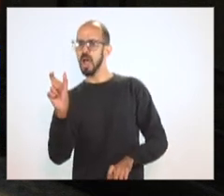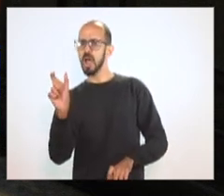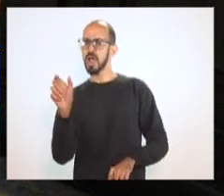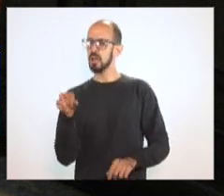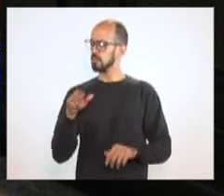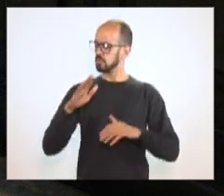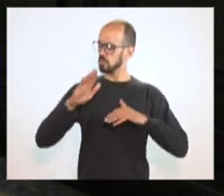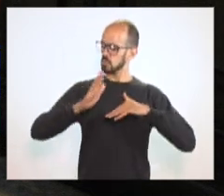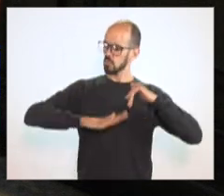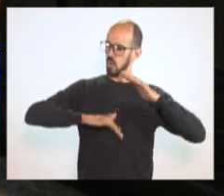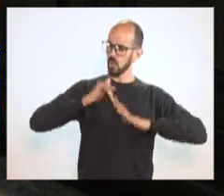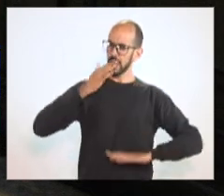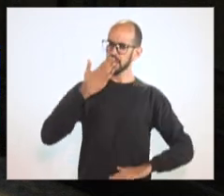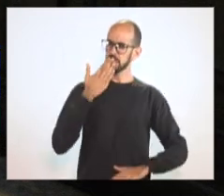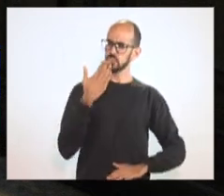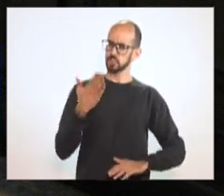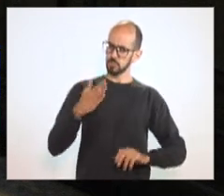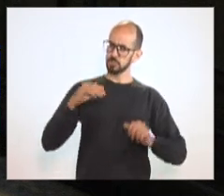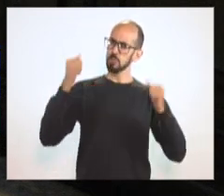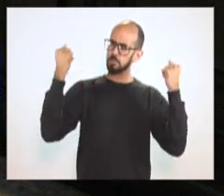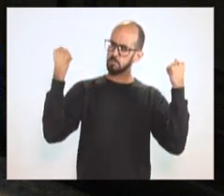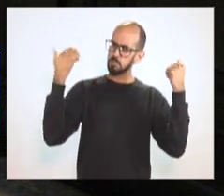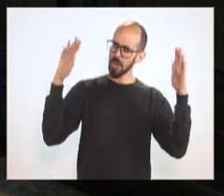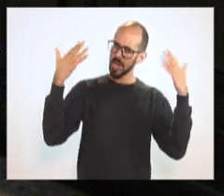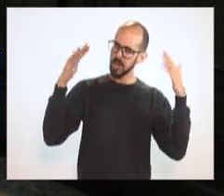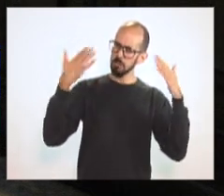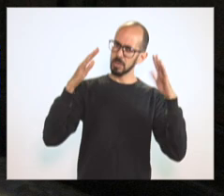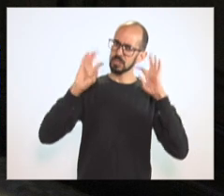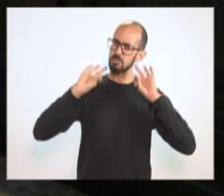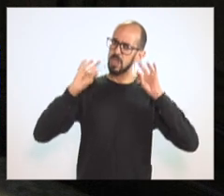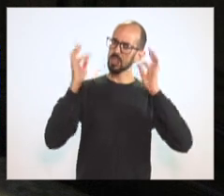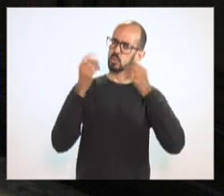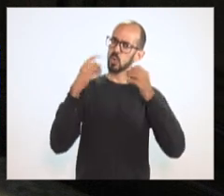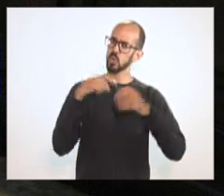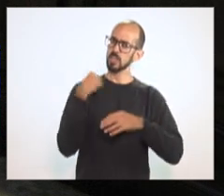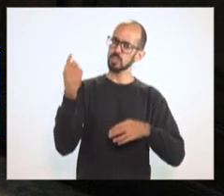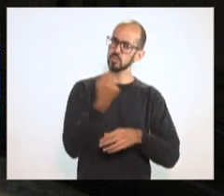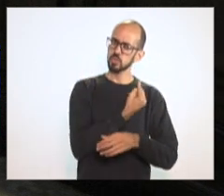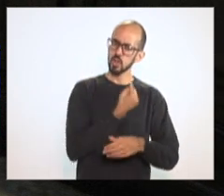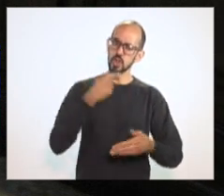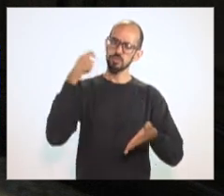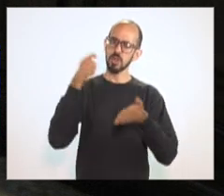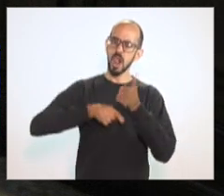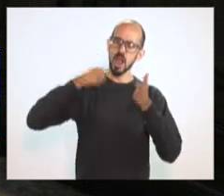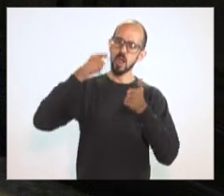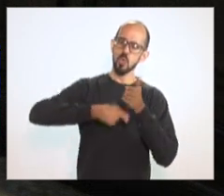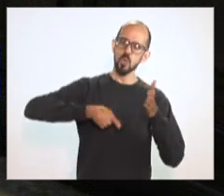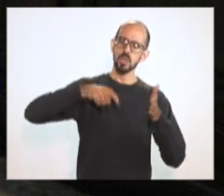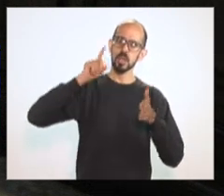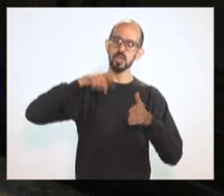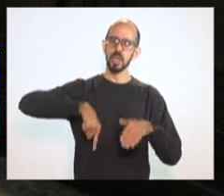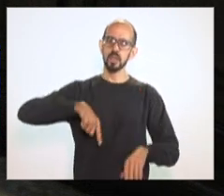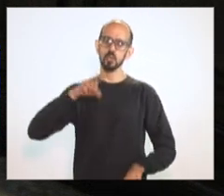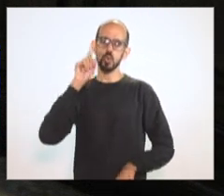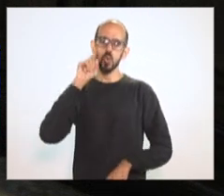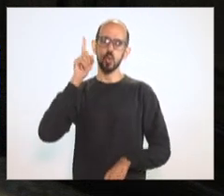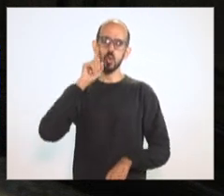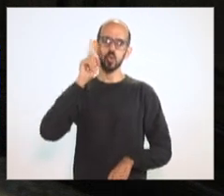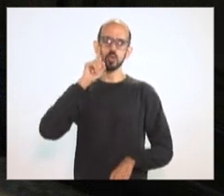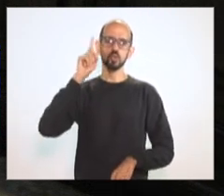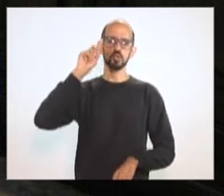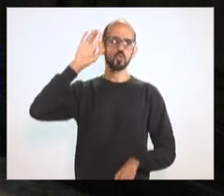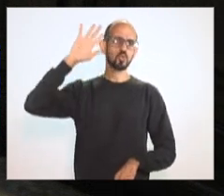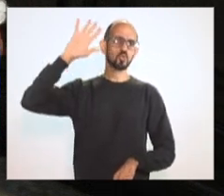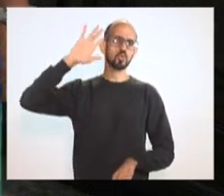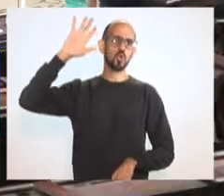de violência e mais uma vez parabenizar todas nós pela nossa luta que é todo dia um sonho todo dia